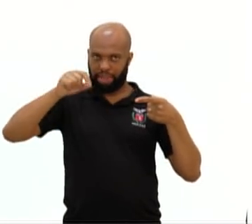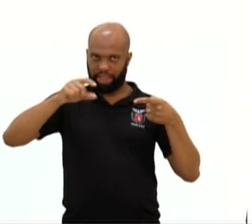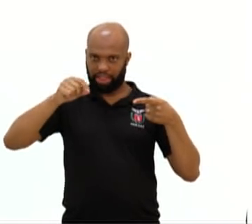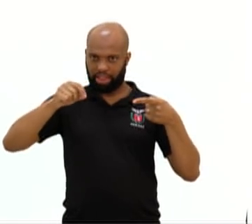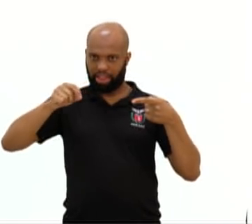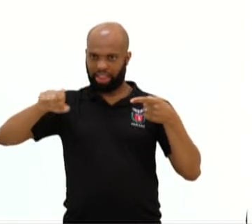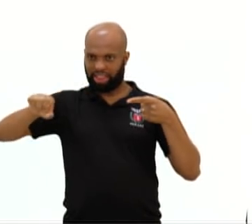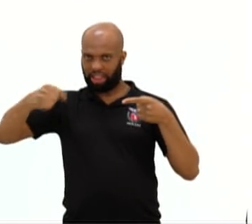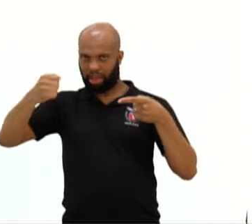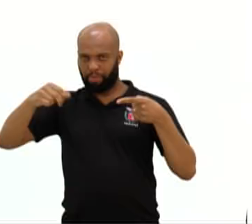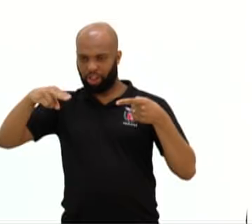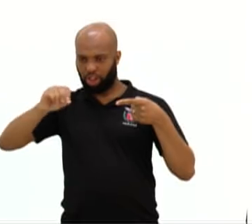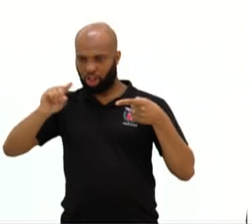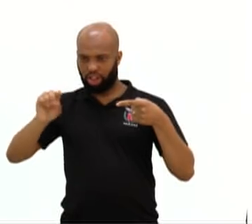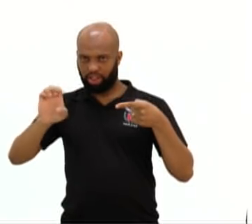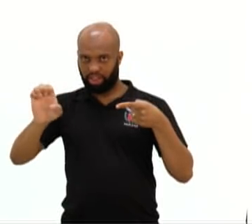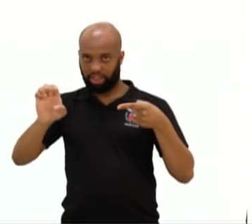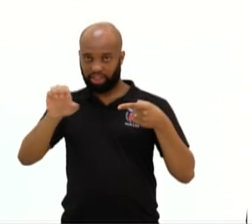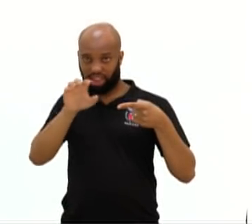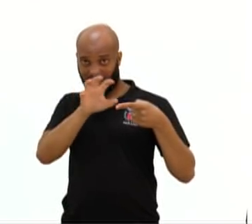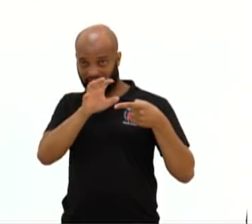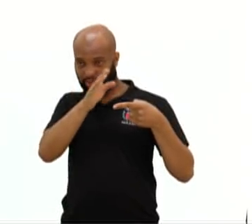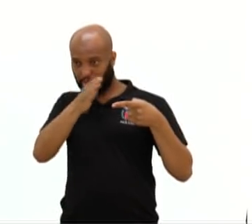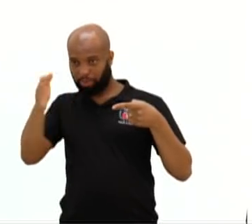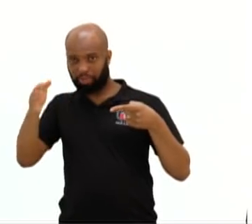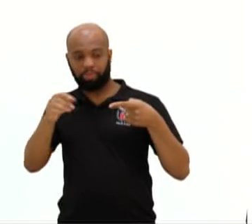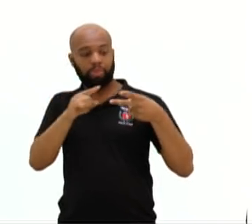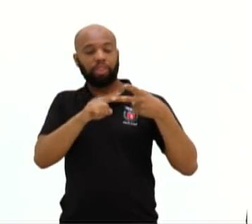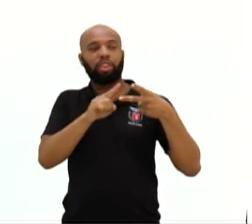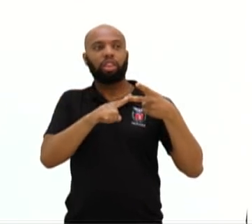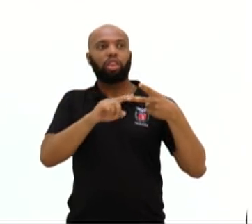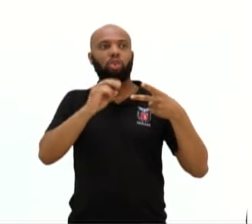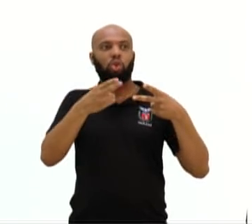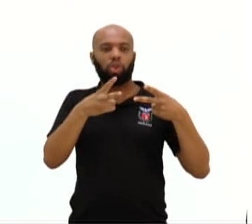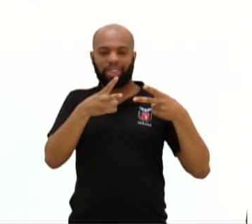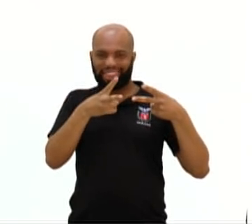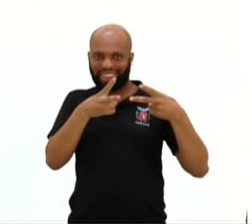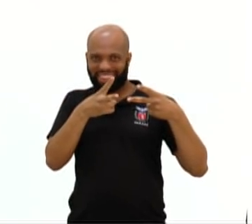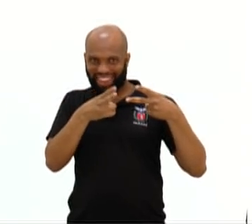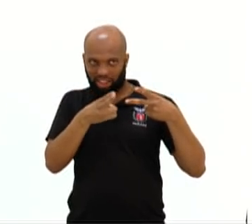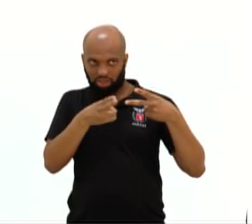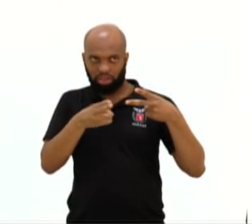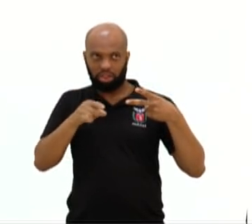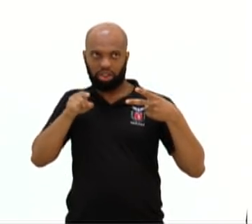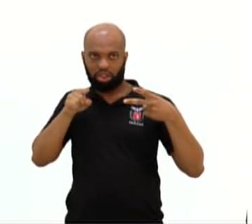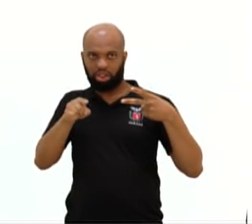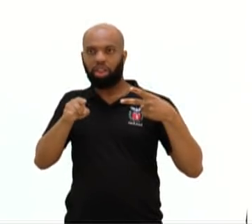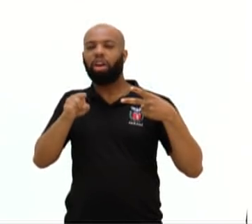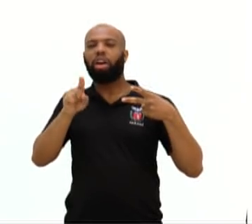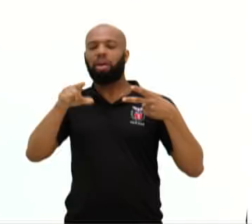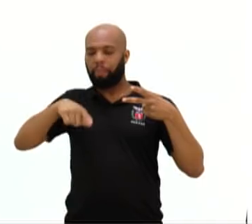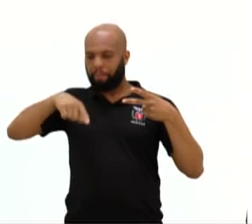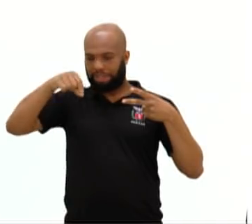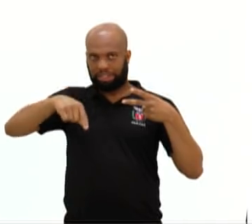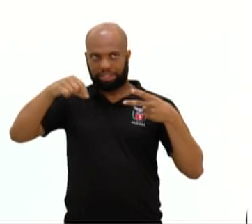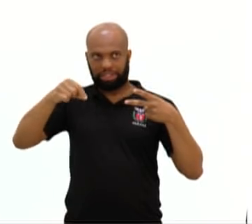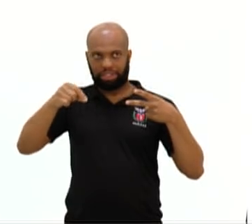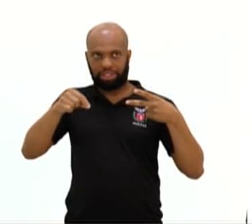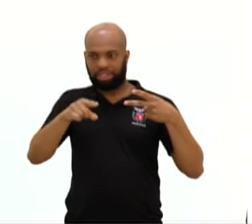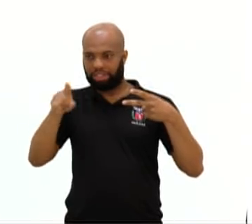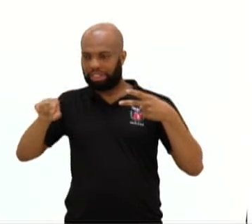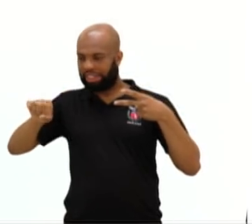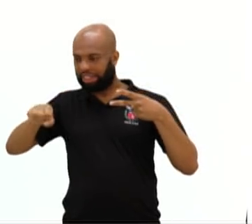e o quebra-nozes interfixa? Ou será que a tesoura é interfixa, a pinça interpotente